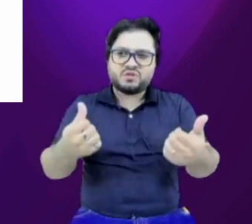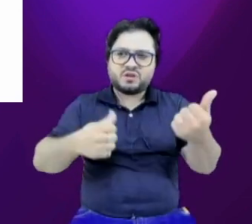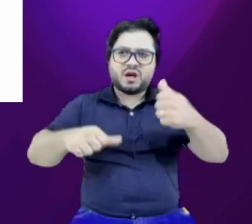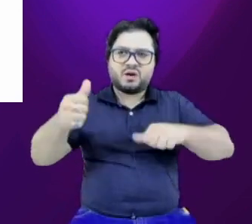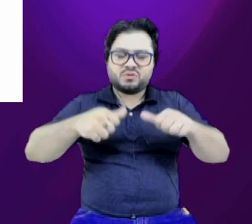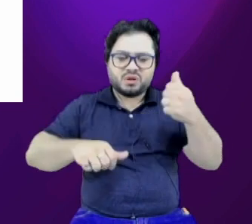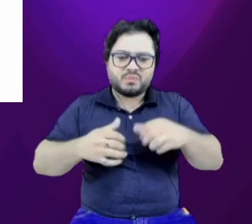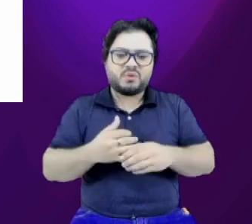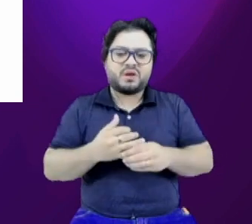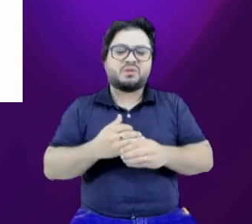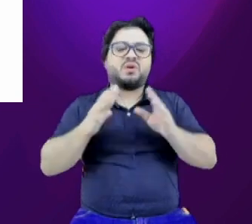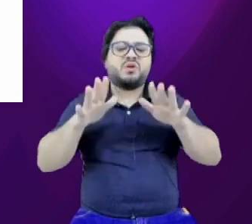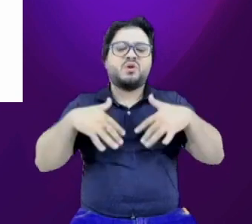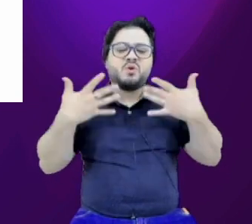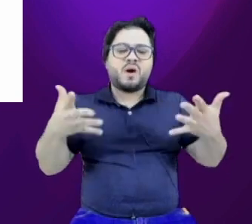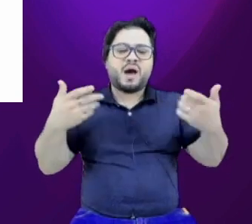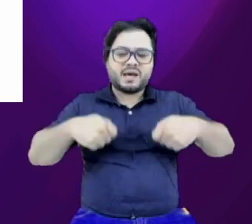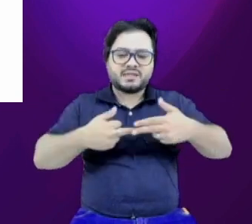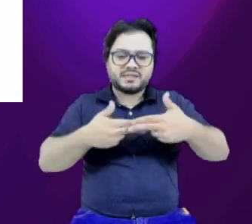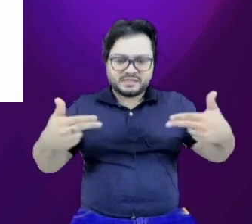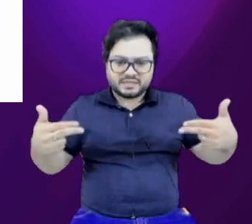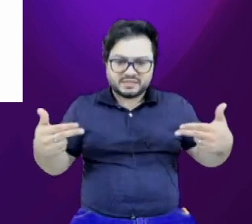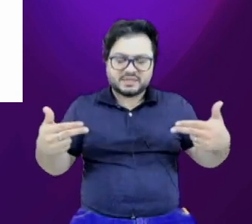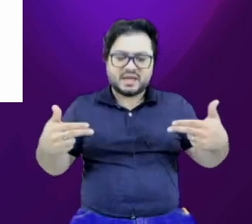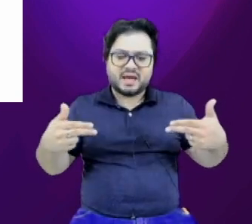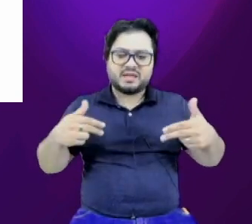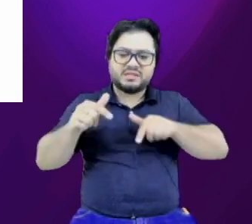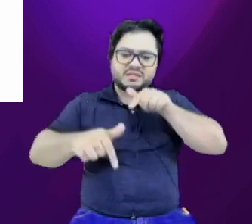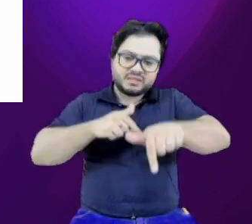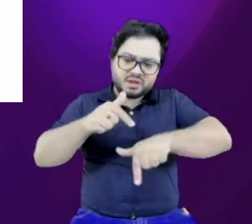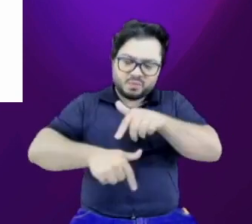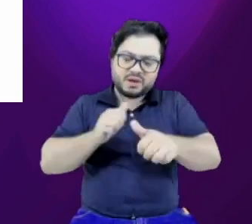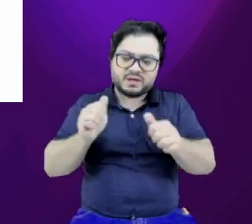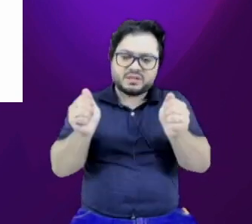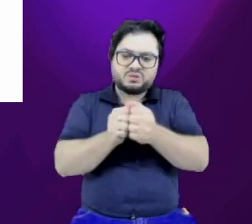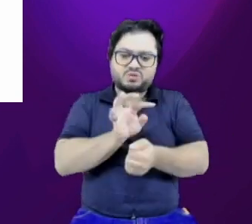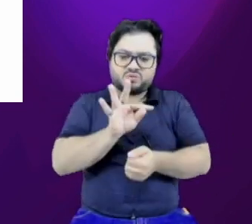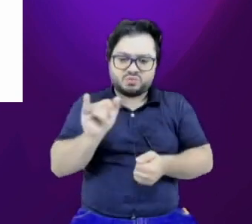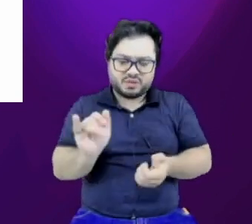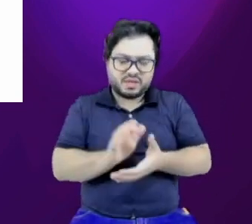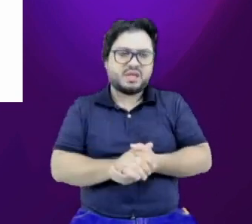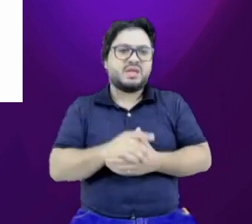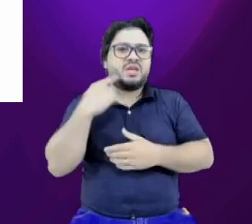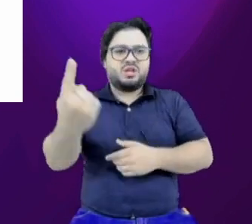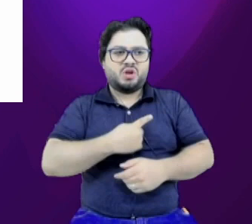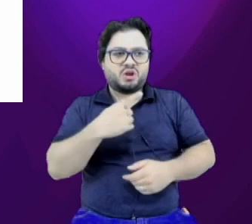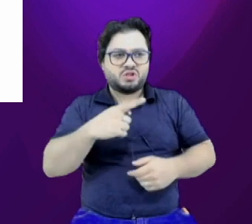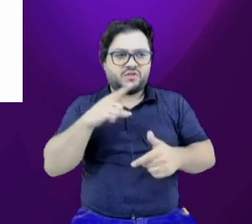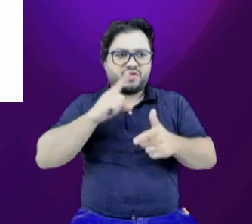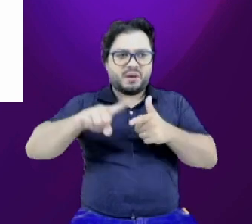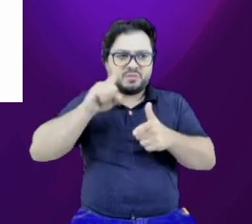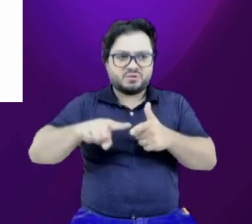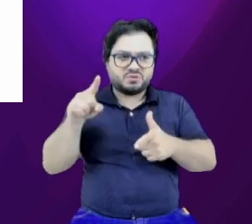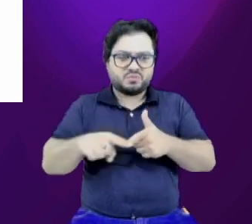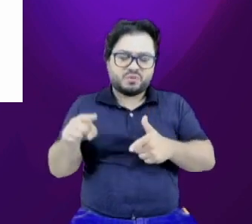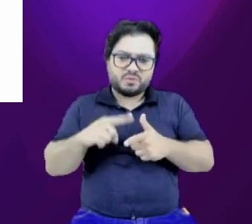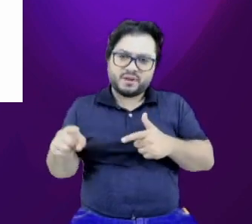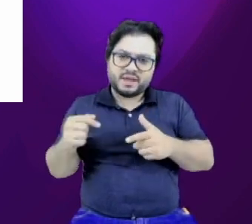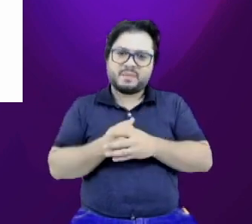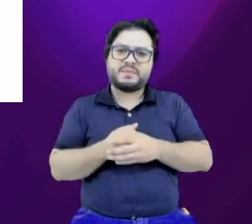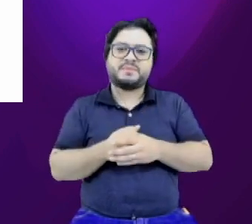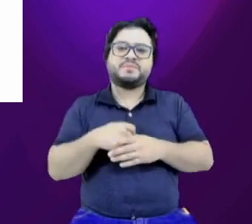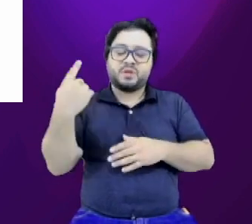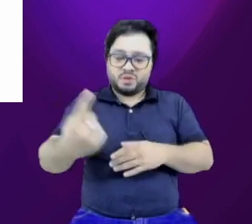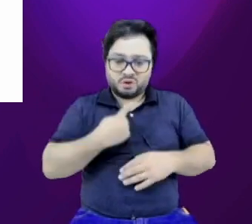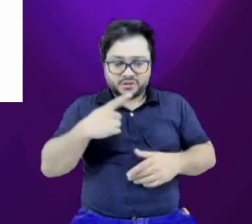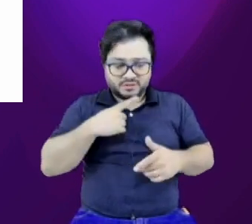laboratório, quais as necessidades da operação junto à TI. Nós tivemos um problema, nós